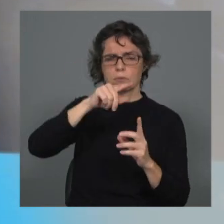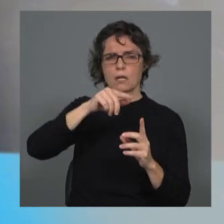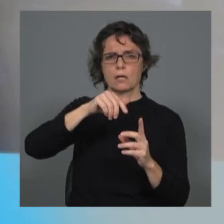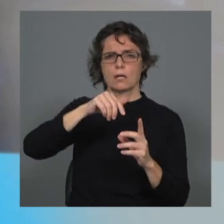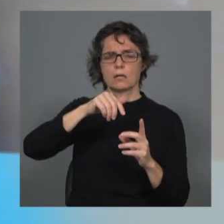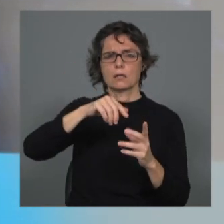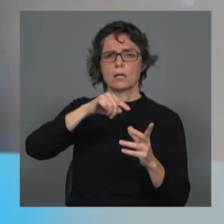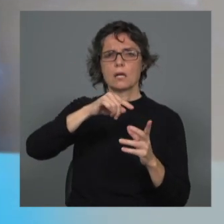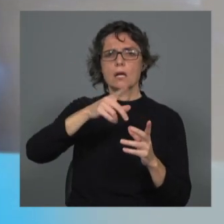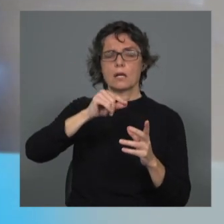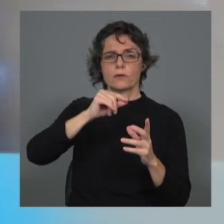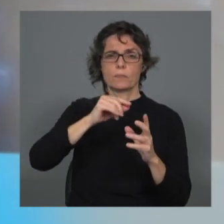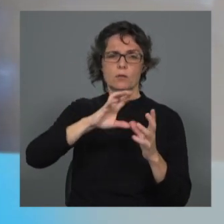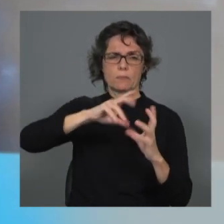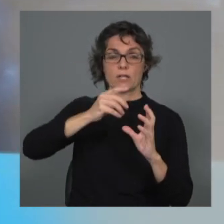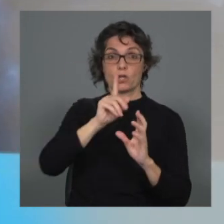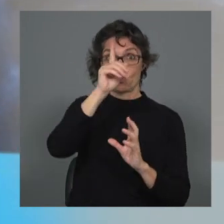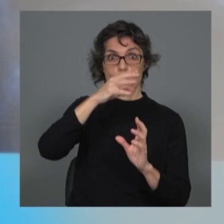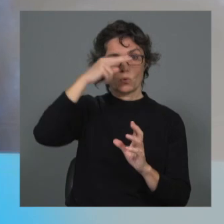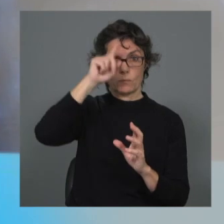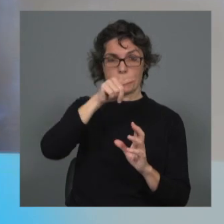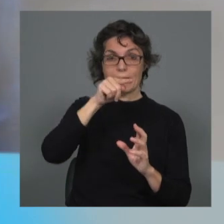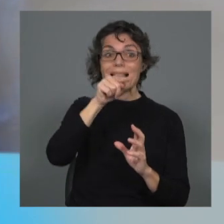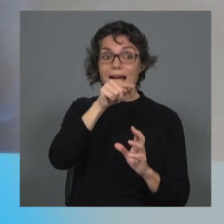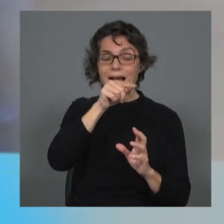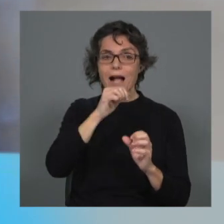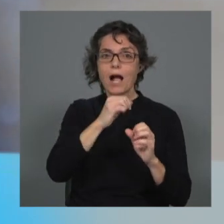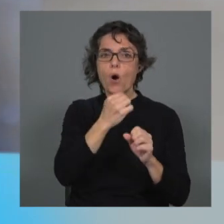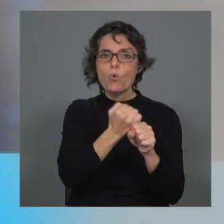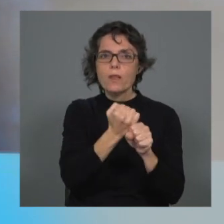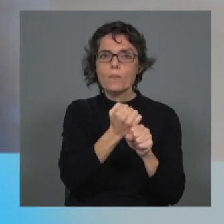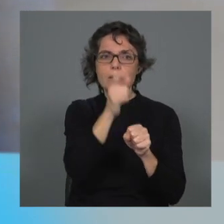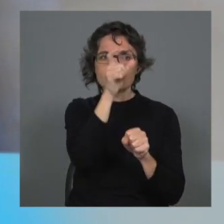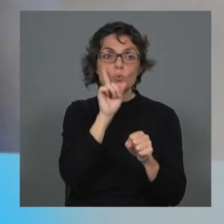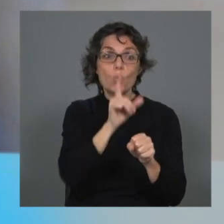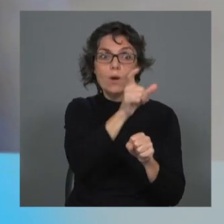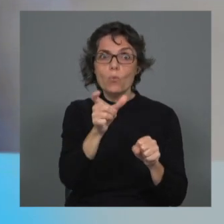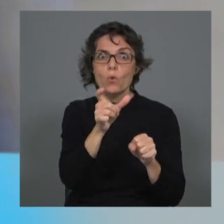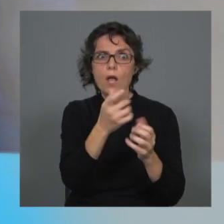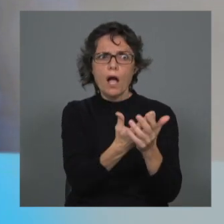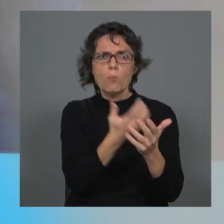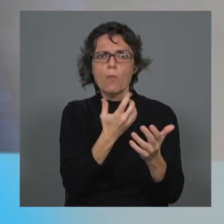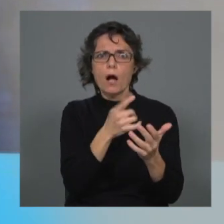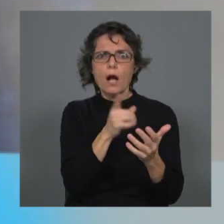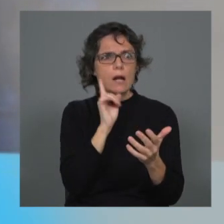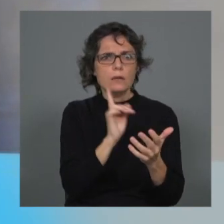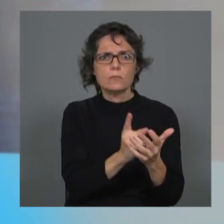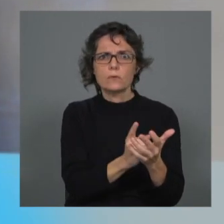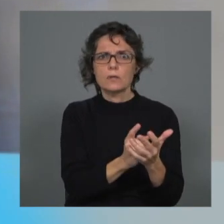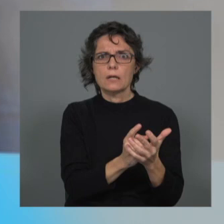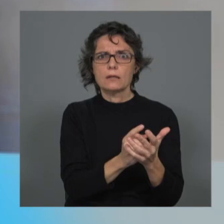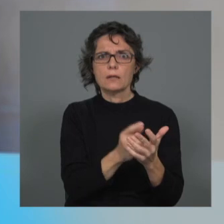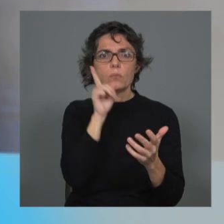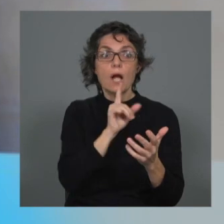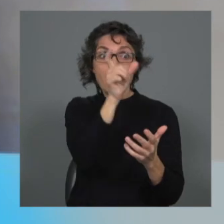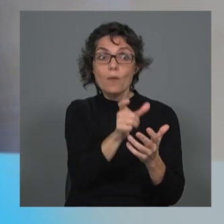a tragédia no norte de Moçambique. O papel das mulheres é crucial. A mulher não é, a mulher que lê,